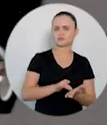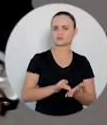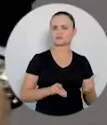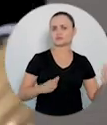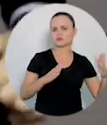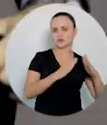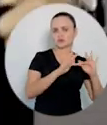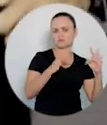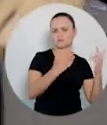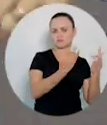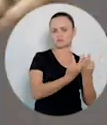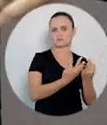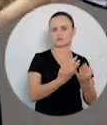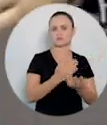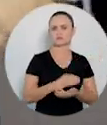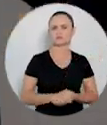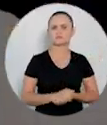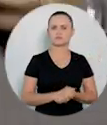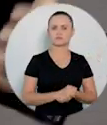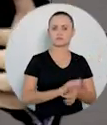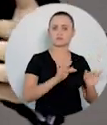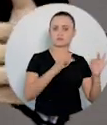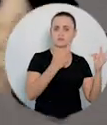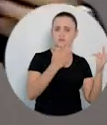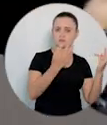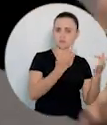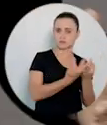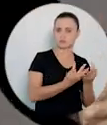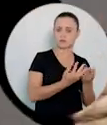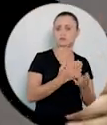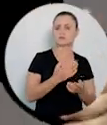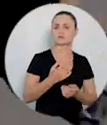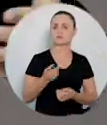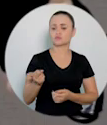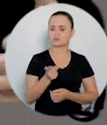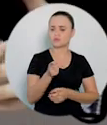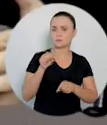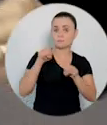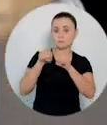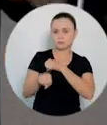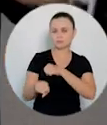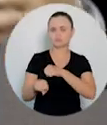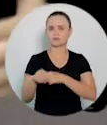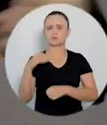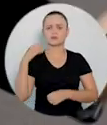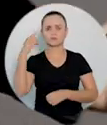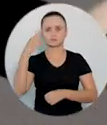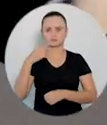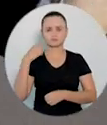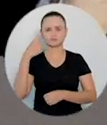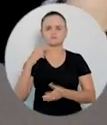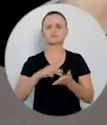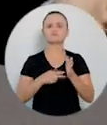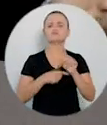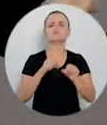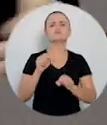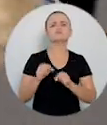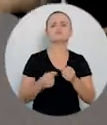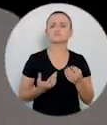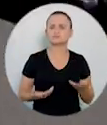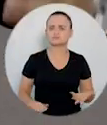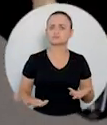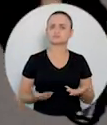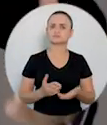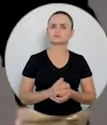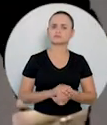inventário e uma discussão familiar. Ele acabou sendo vitimado junto com a esposa e uma filha de 7 anos, não é isso?